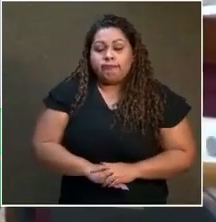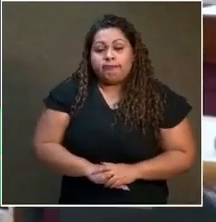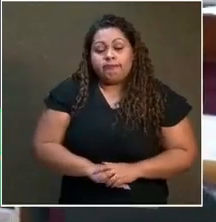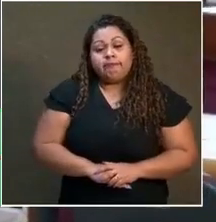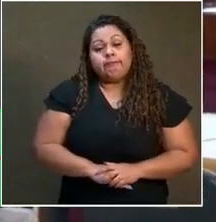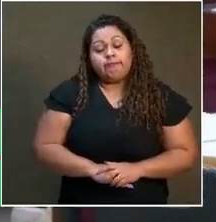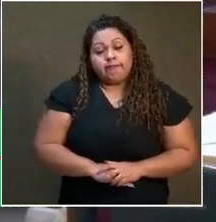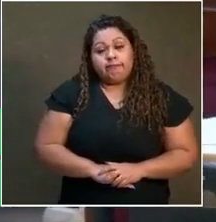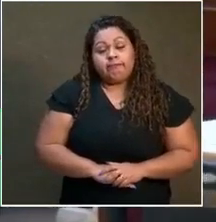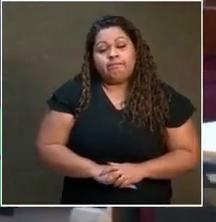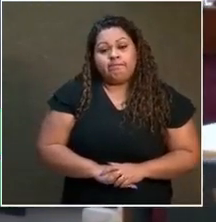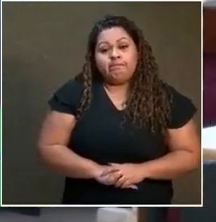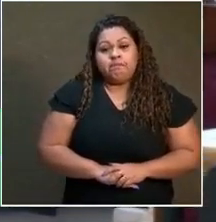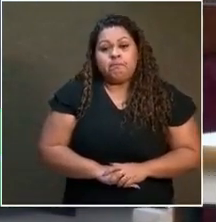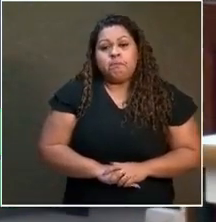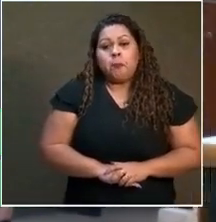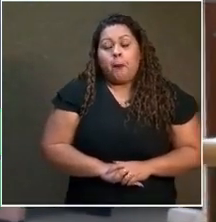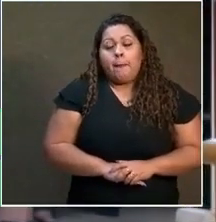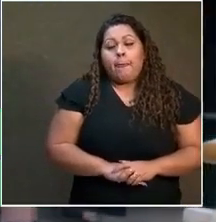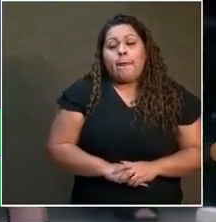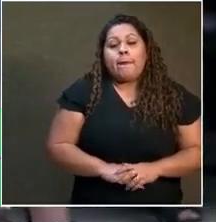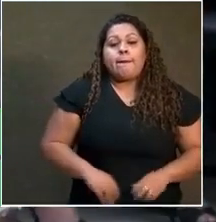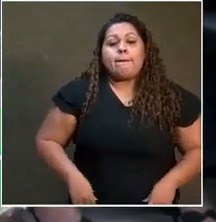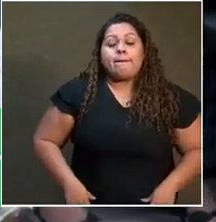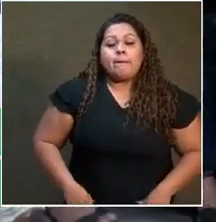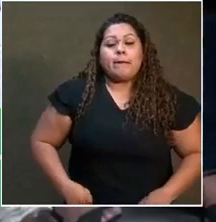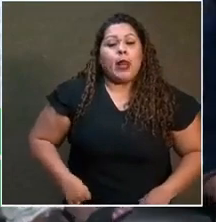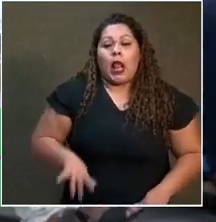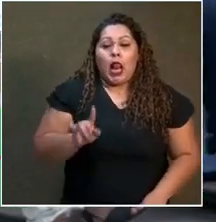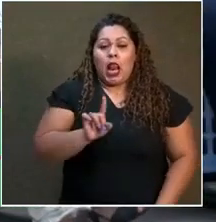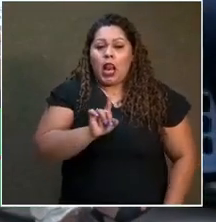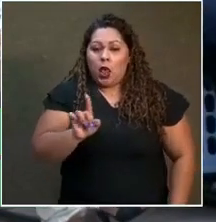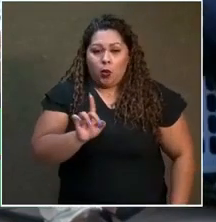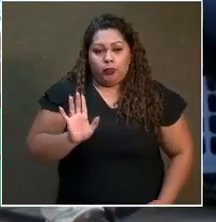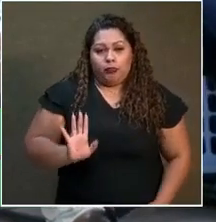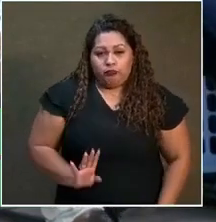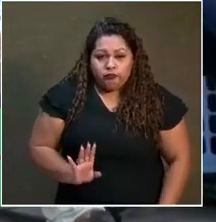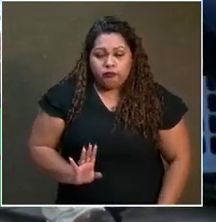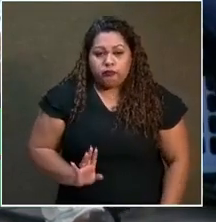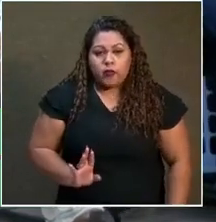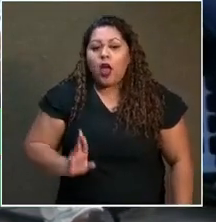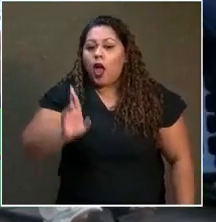Ao terceiro, está lá, não.